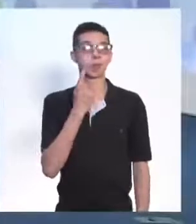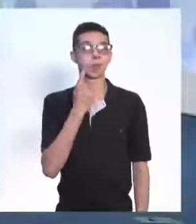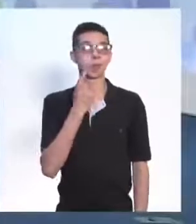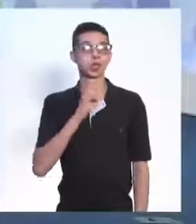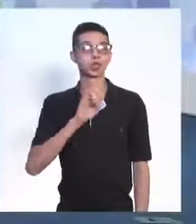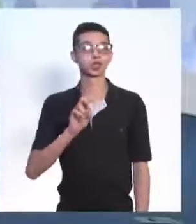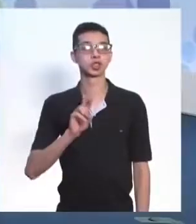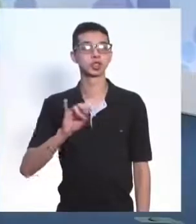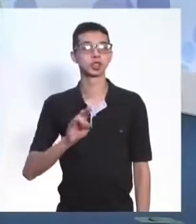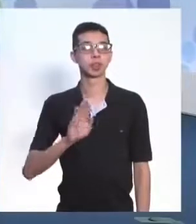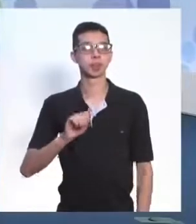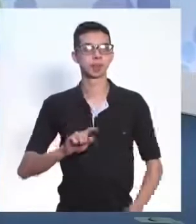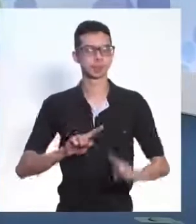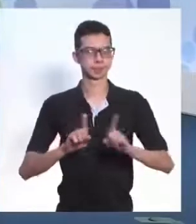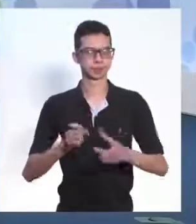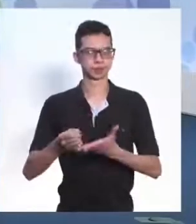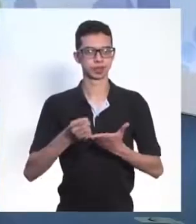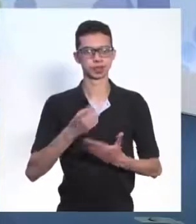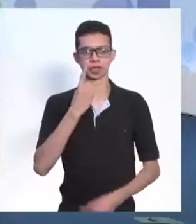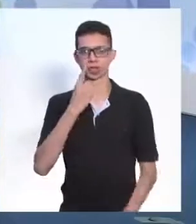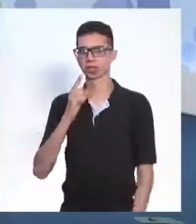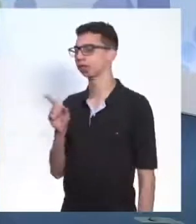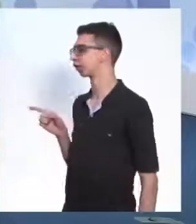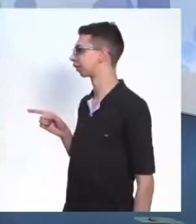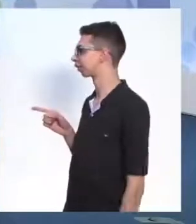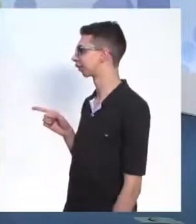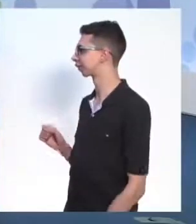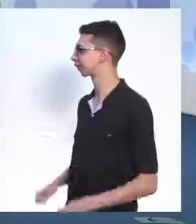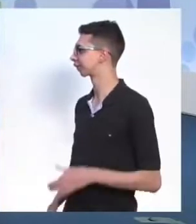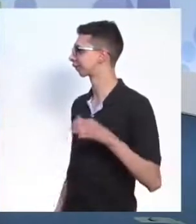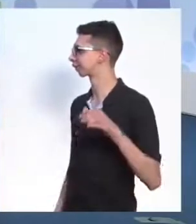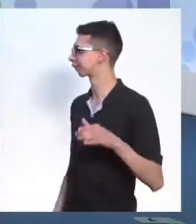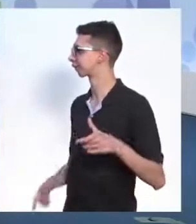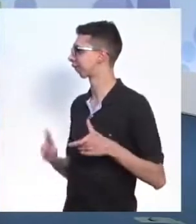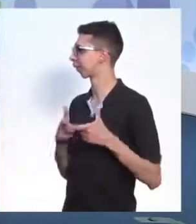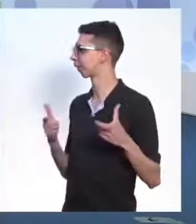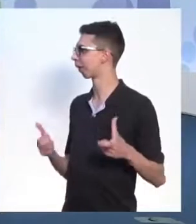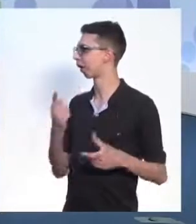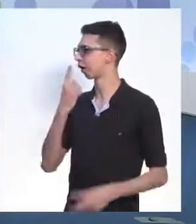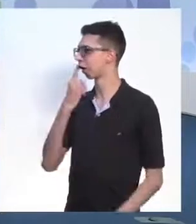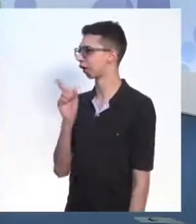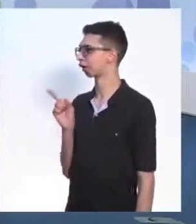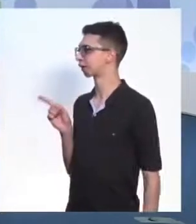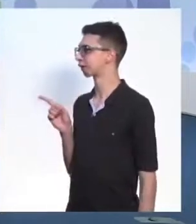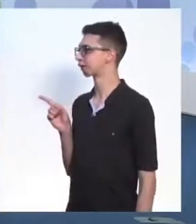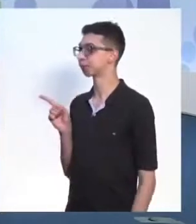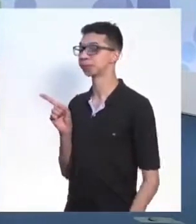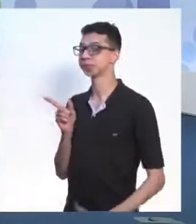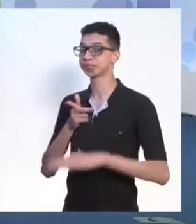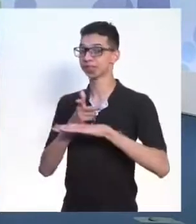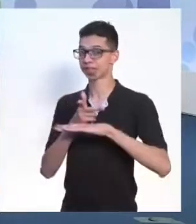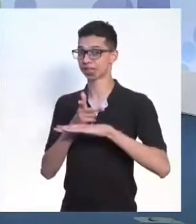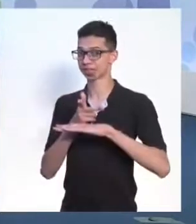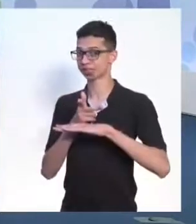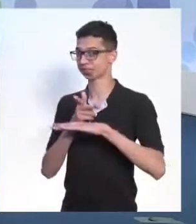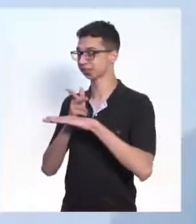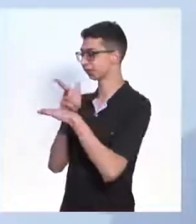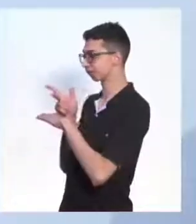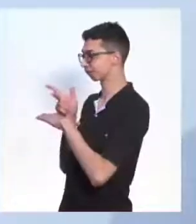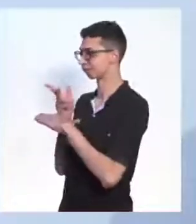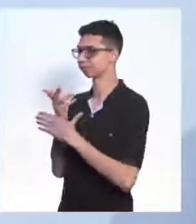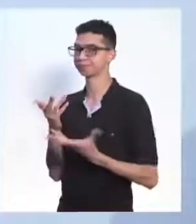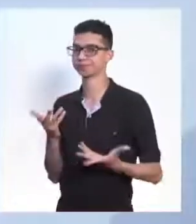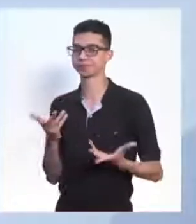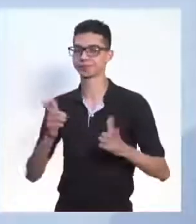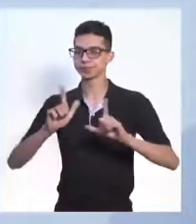Mas eu trouxe aqui, ó, vou até pegar o pote maior, ó, vou até colocar o câmera numa situação de pegar